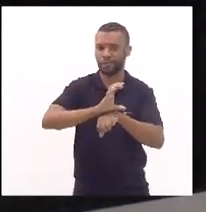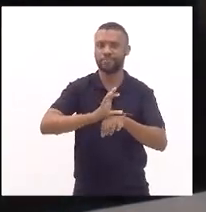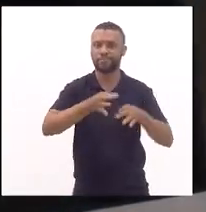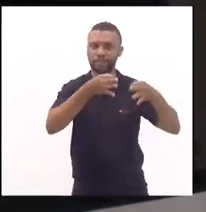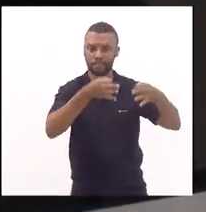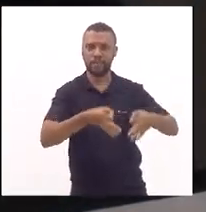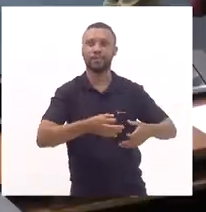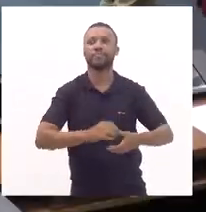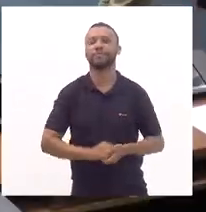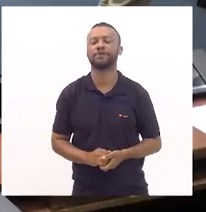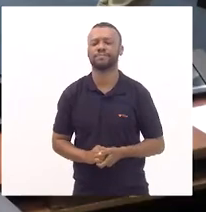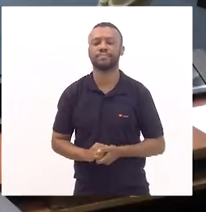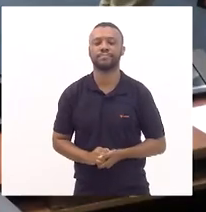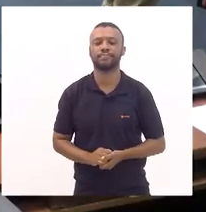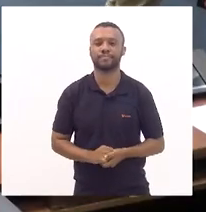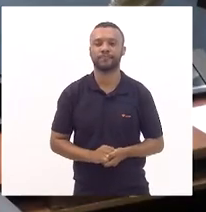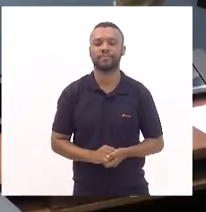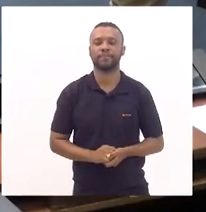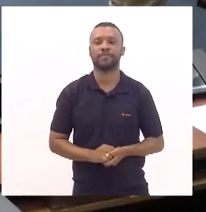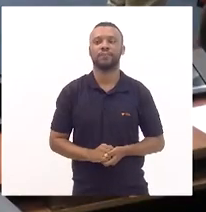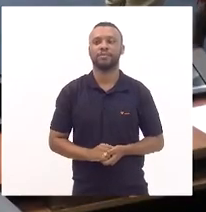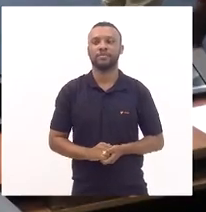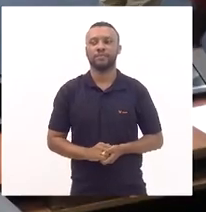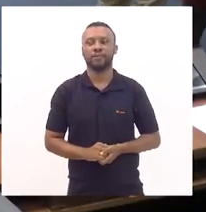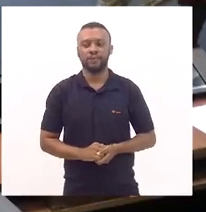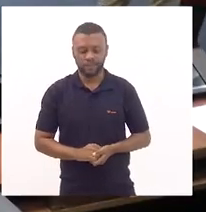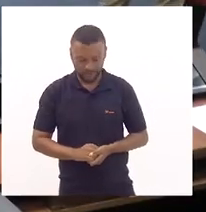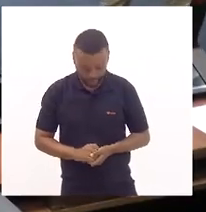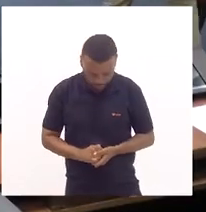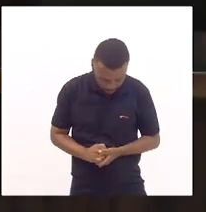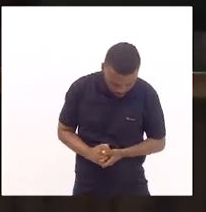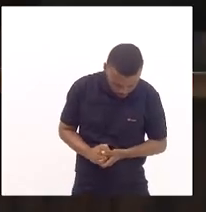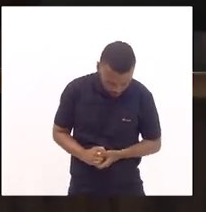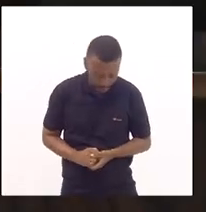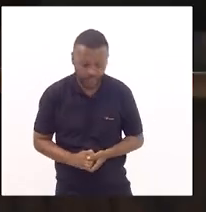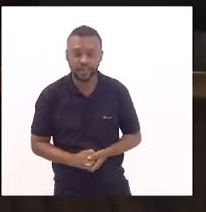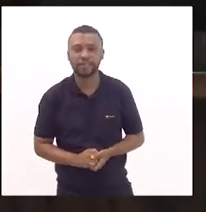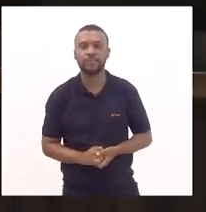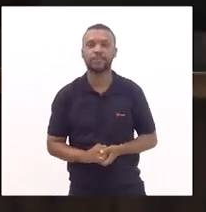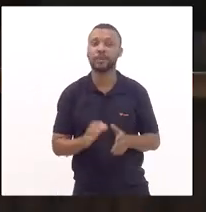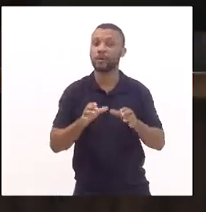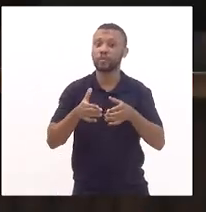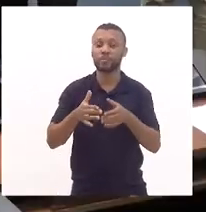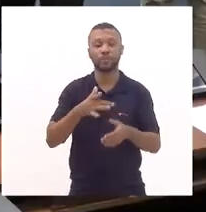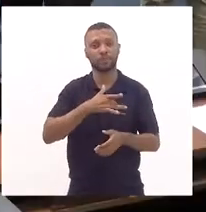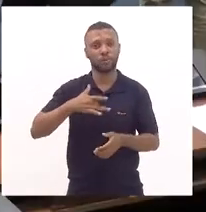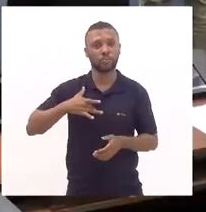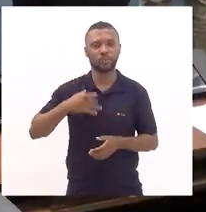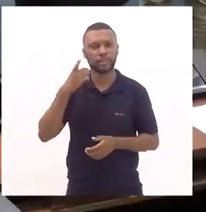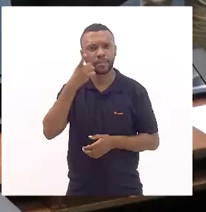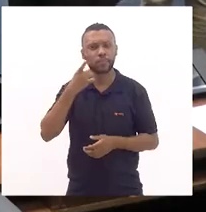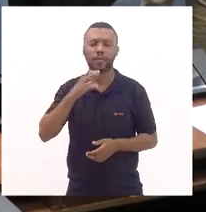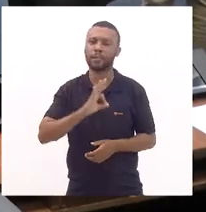constitucionalidade. Não merecia não, mas eu vou botar. Pela Comissão de Saúde, deputada Marta Rocha.